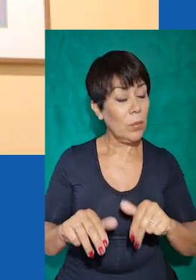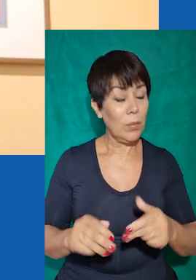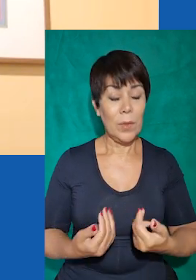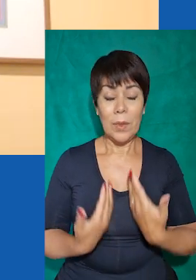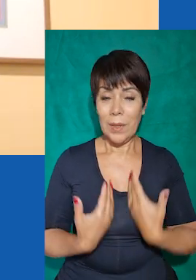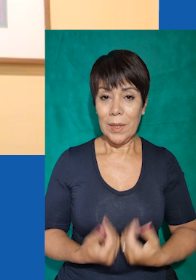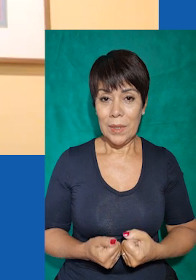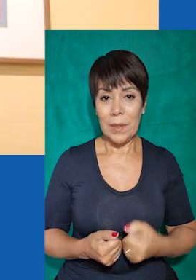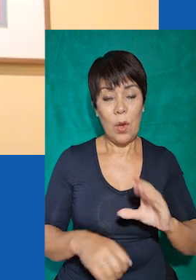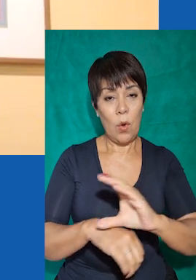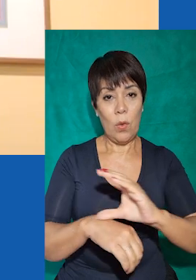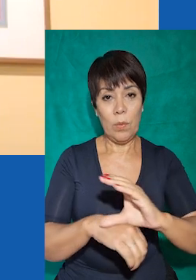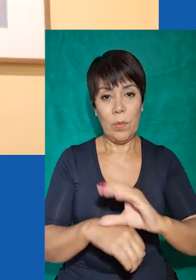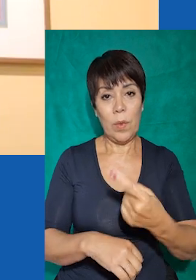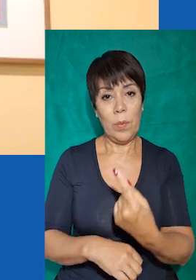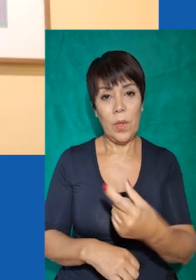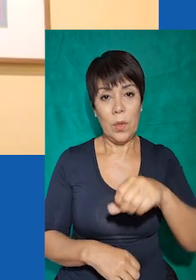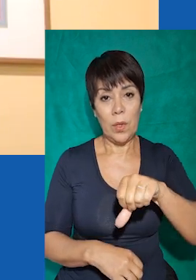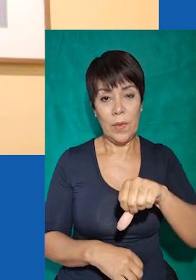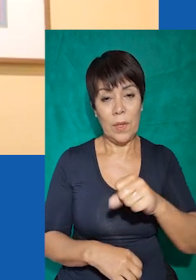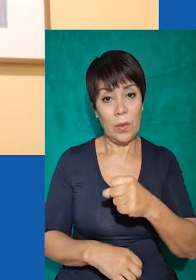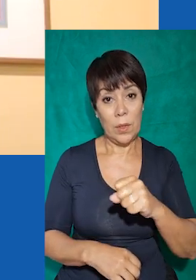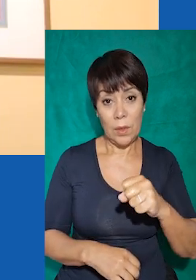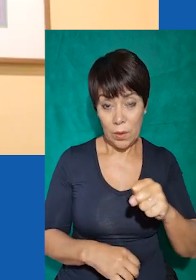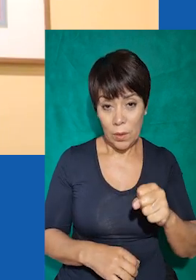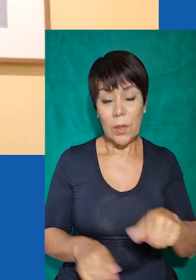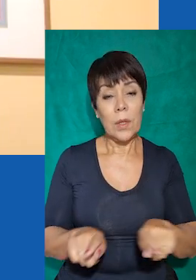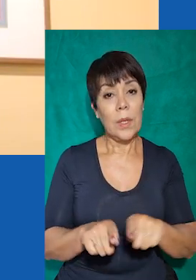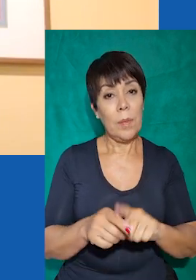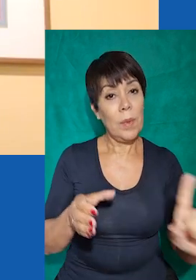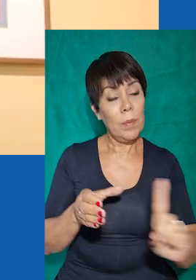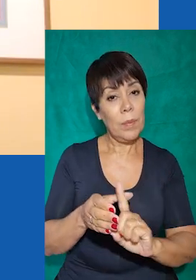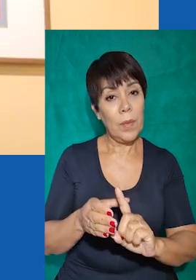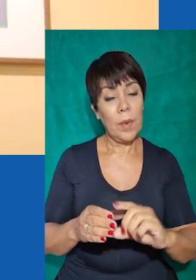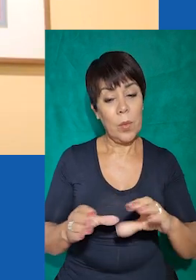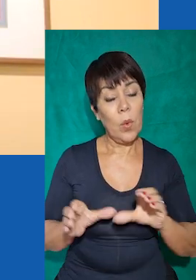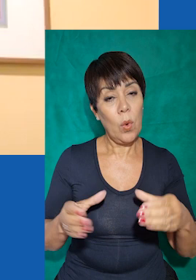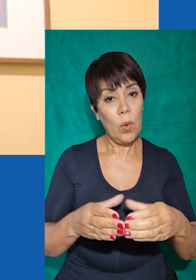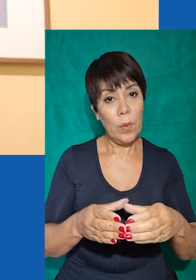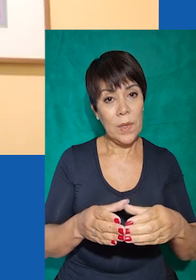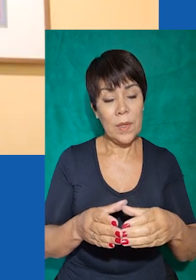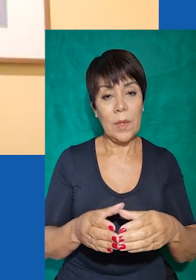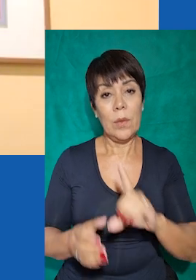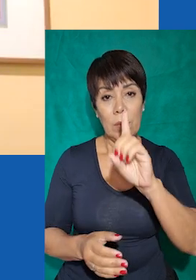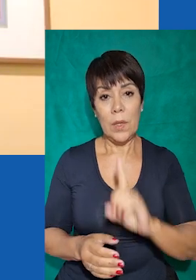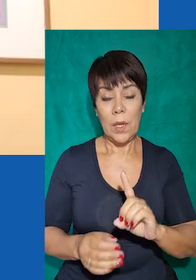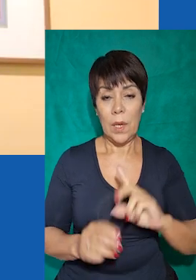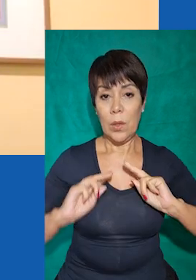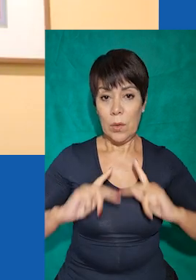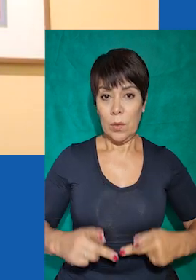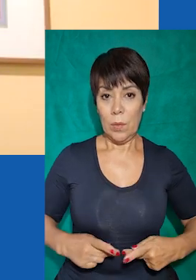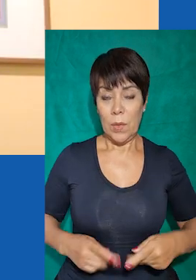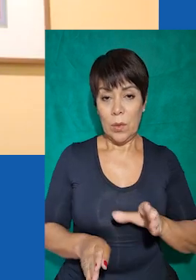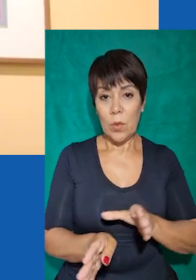na Constituição de 1988, atual membro da Comissão Arns e da Comissão de Direitos Humanos do Conselho Nacional